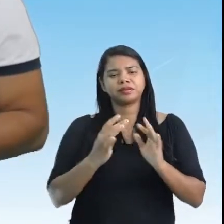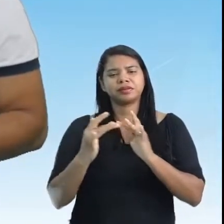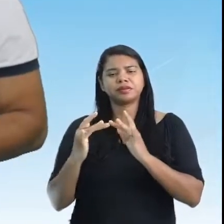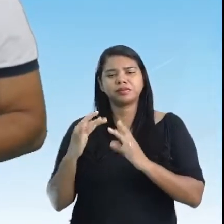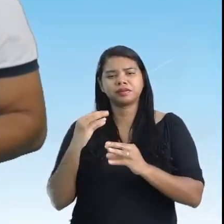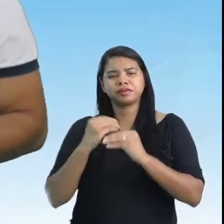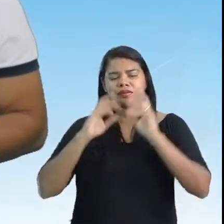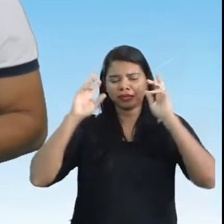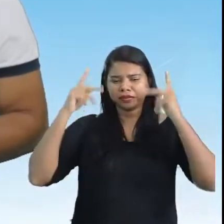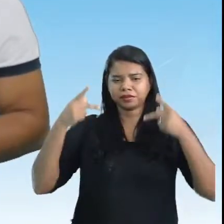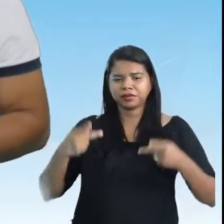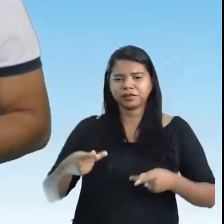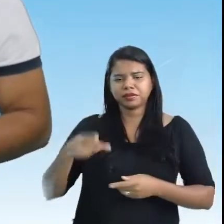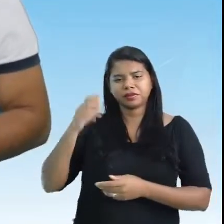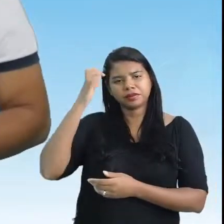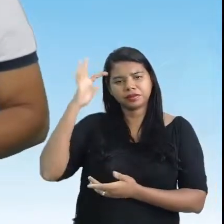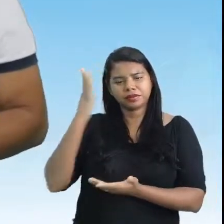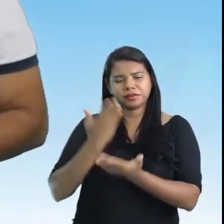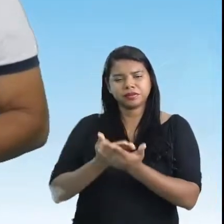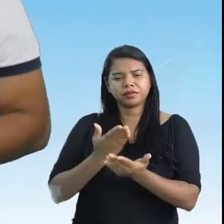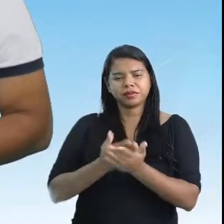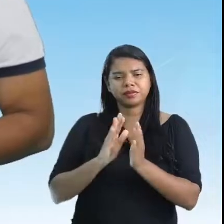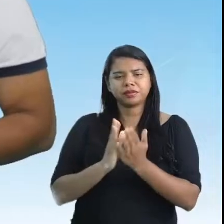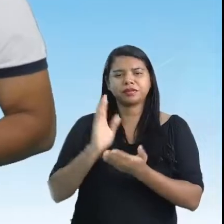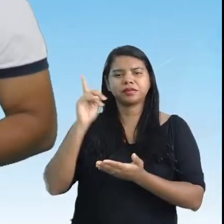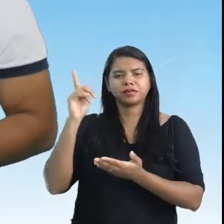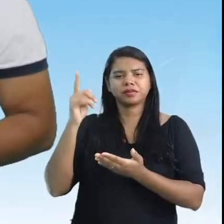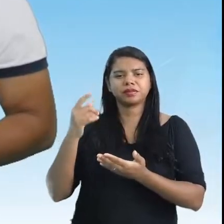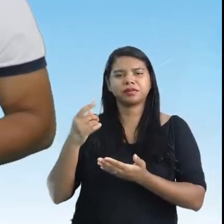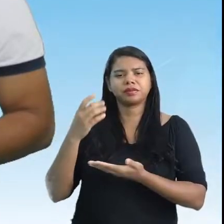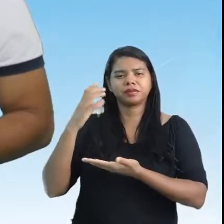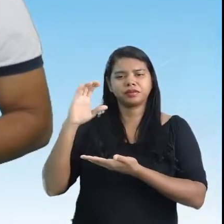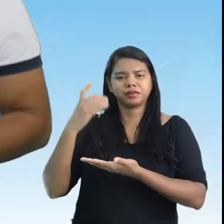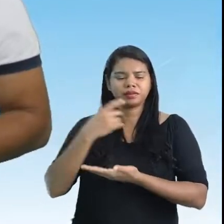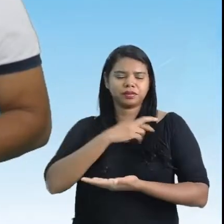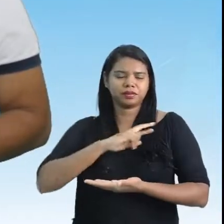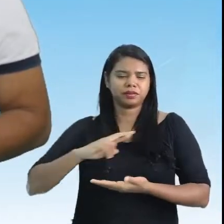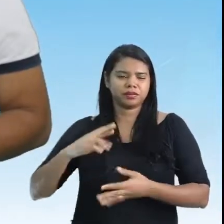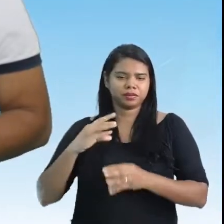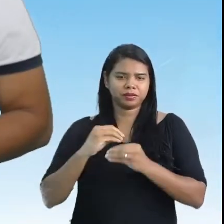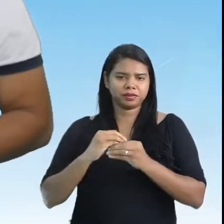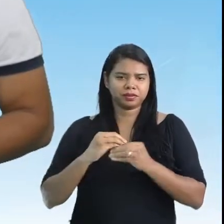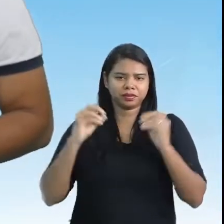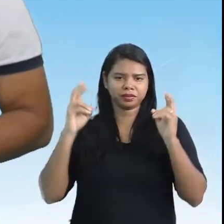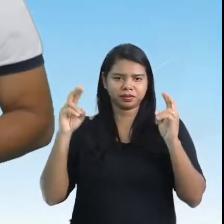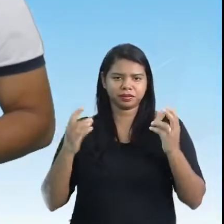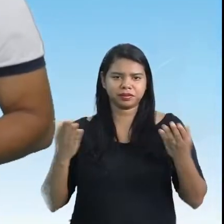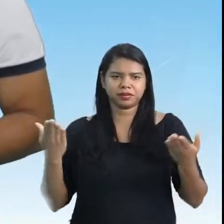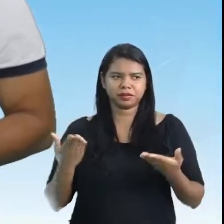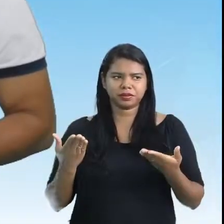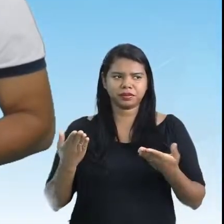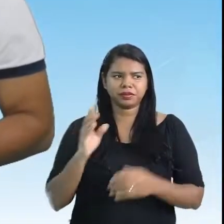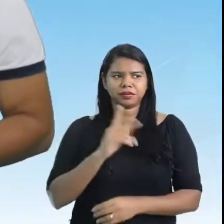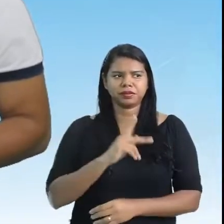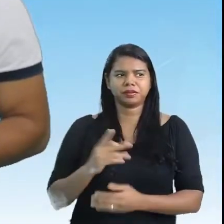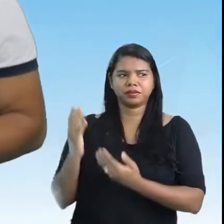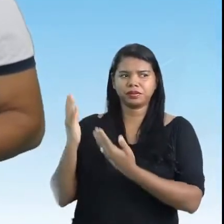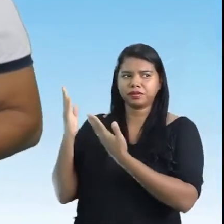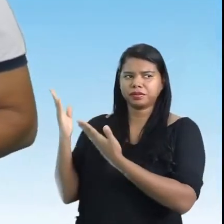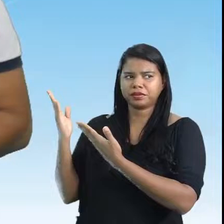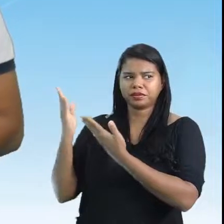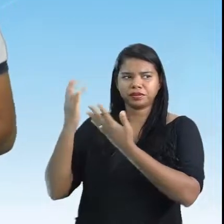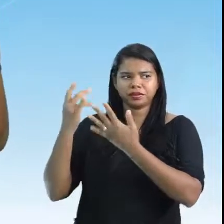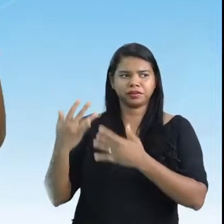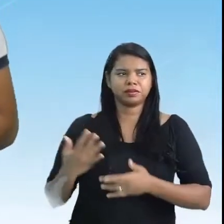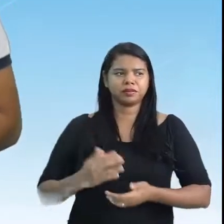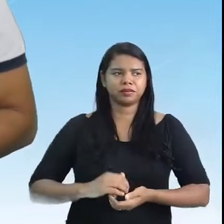de humanas, teologia, como o professor falou, ciência da religião. Então, o tema agora, o professor Samuel vai dizer. Qual o